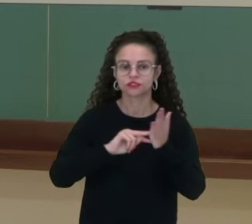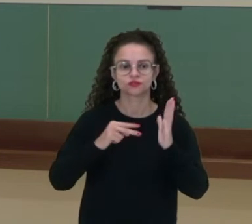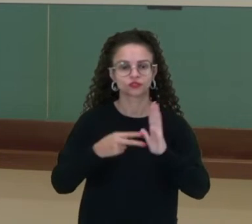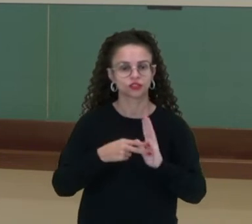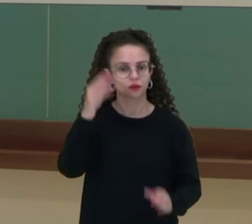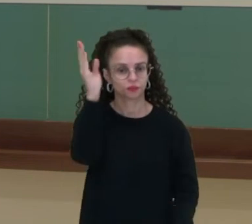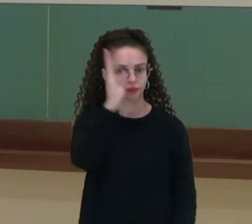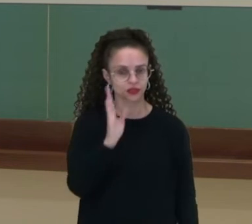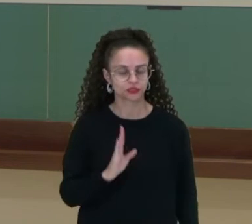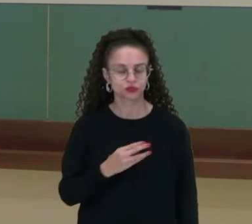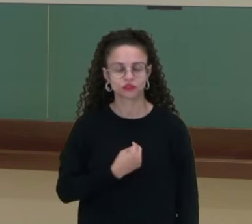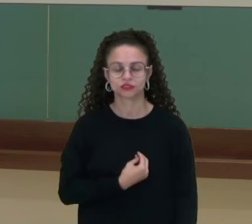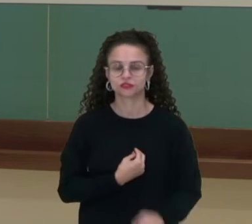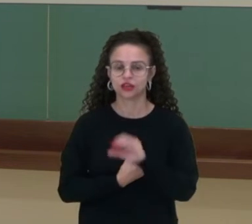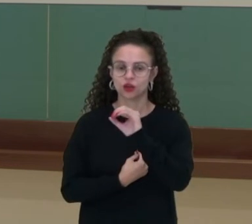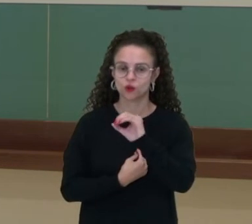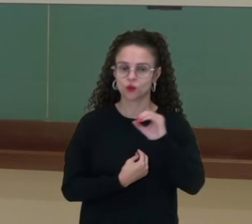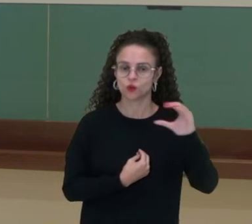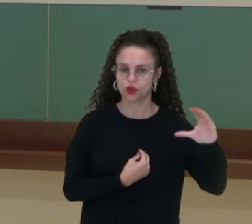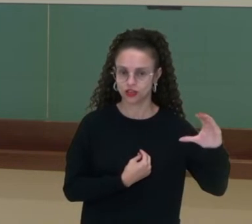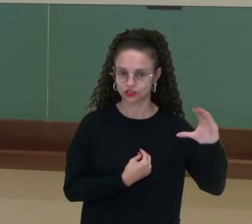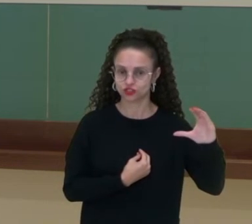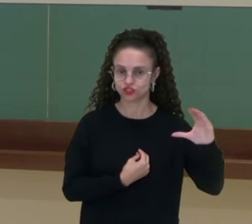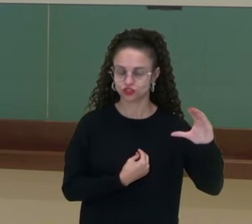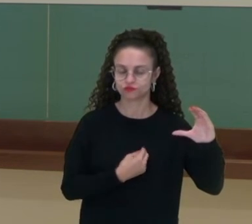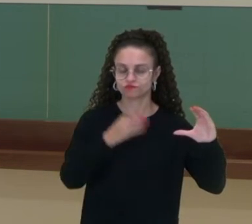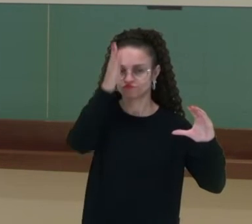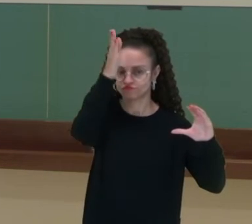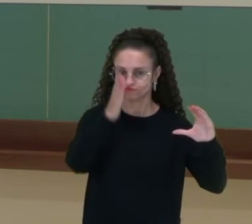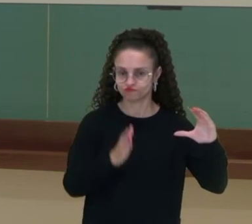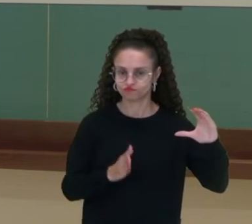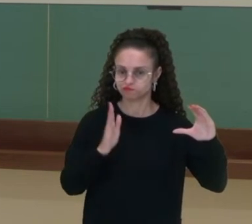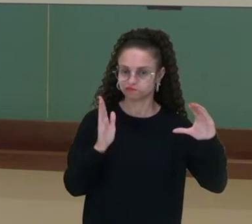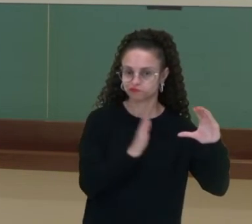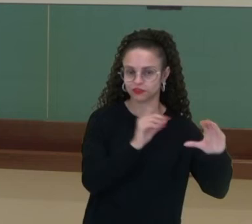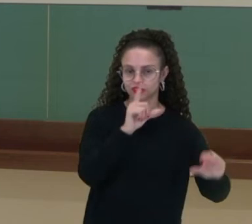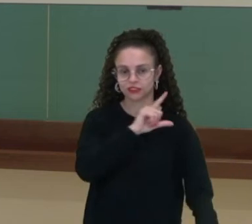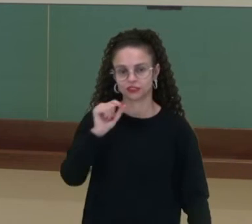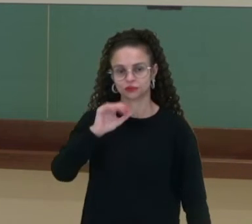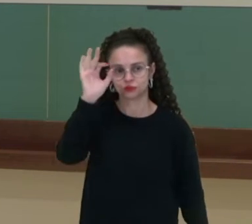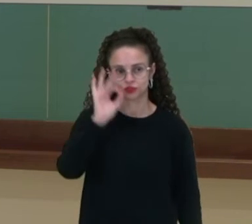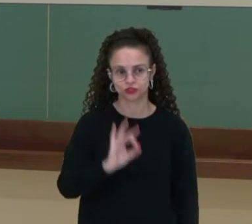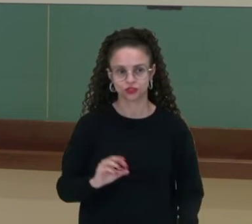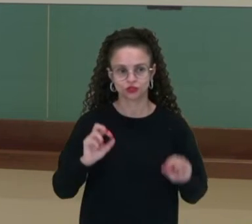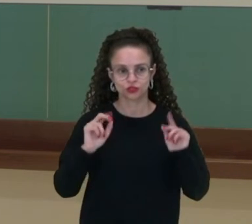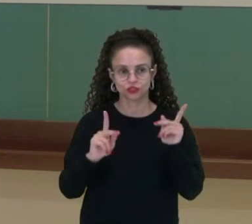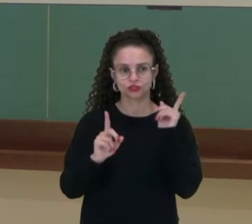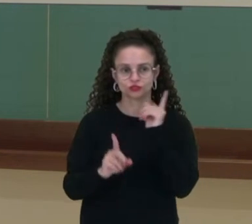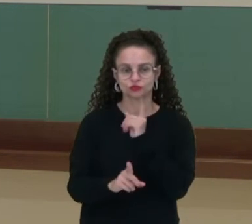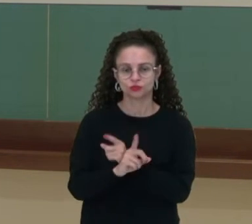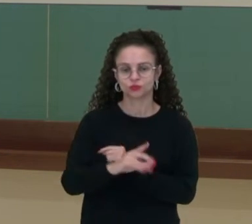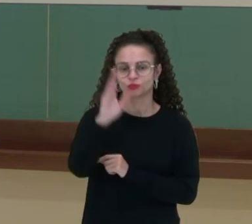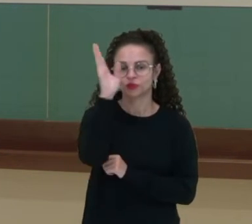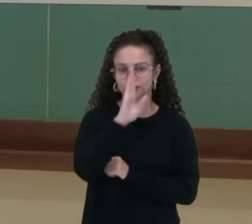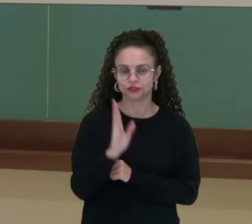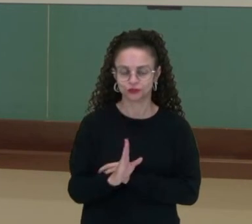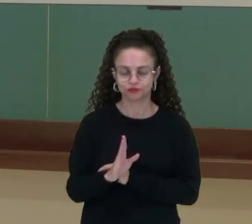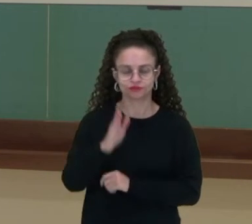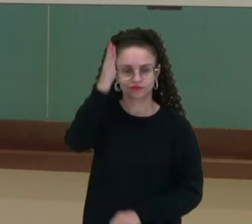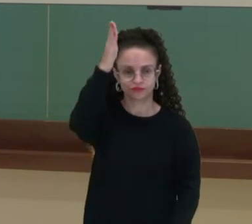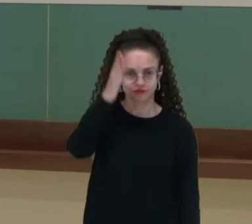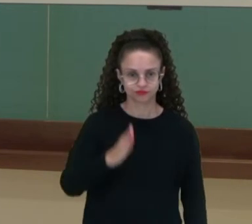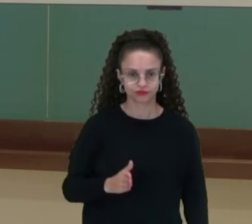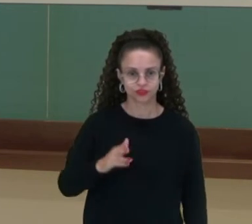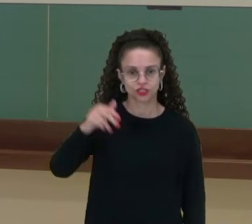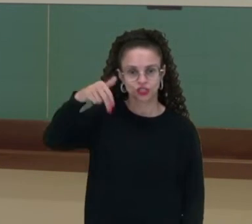está a oeste do meridiano de Greenwich, 100%, ok? Então, localizamos o Brasil em questão de hemisférios,